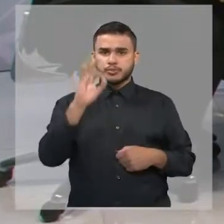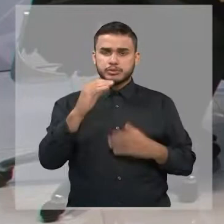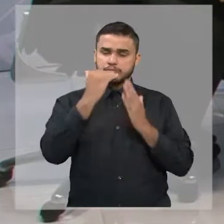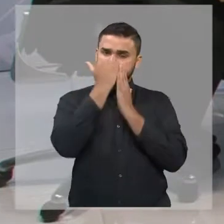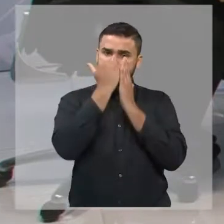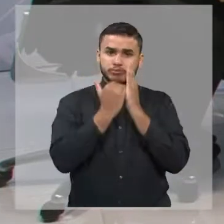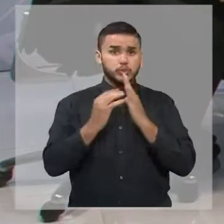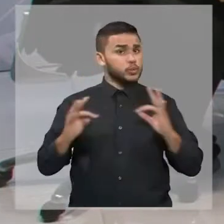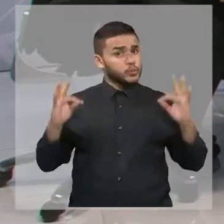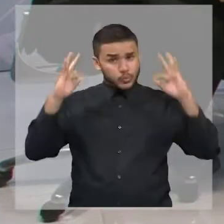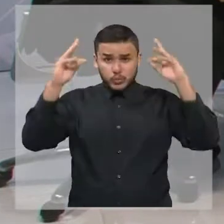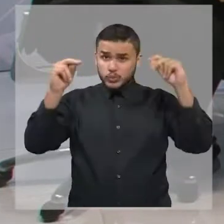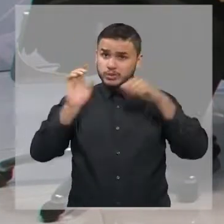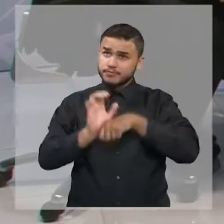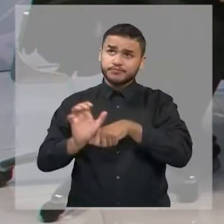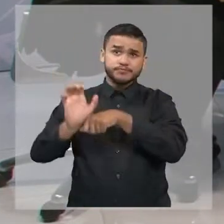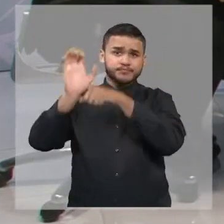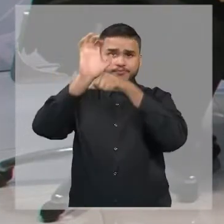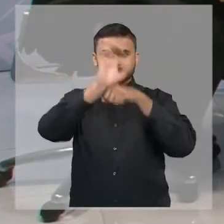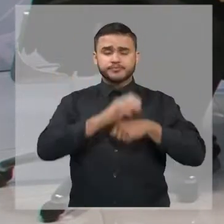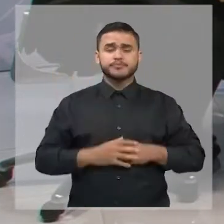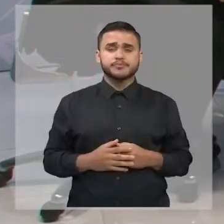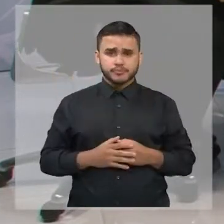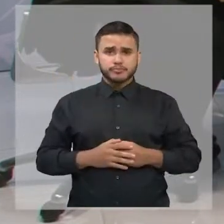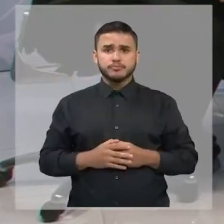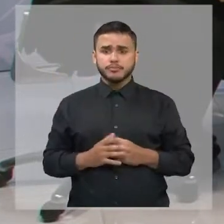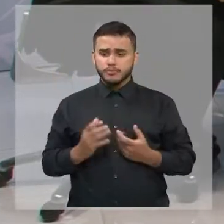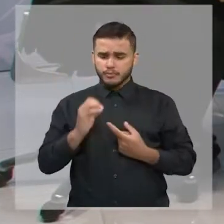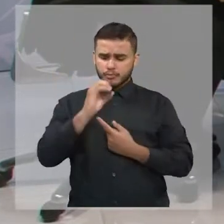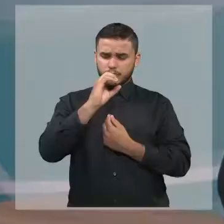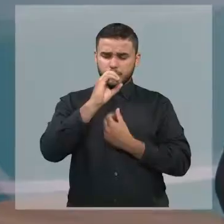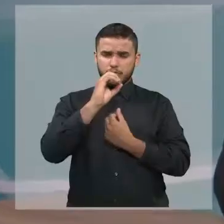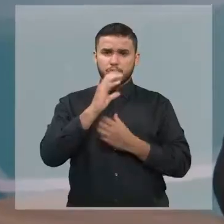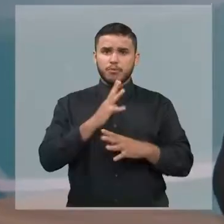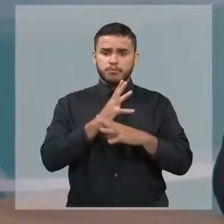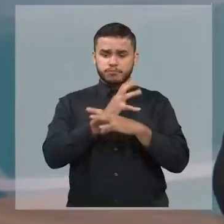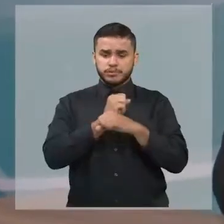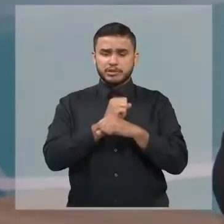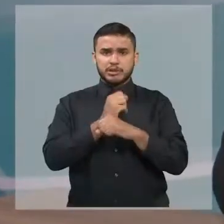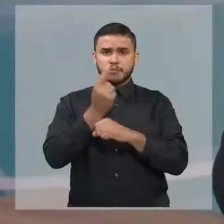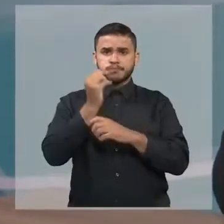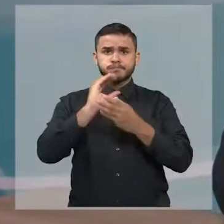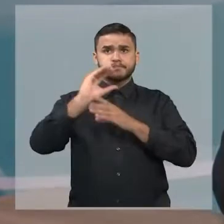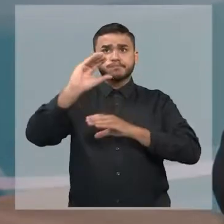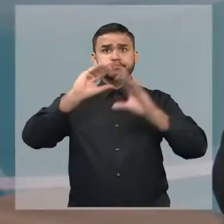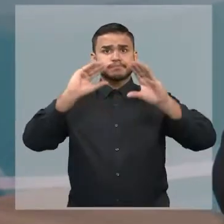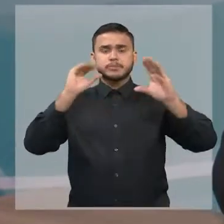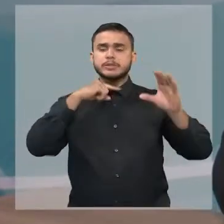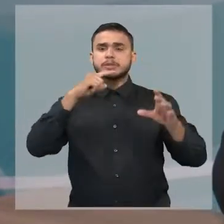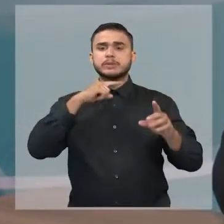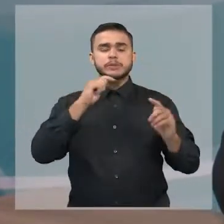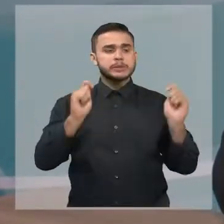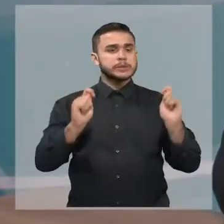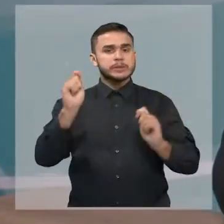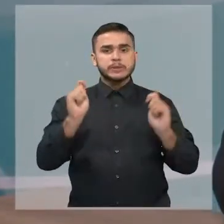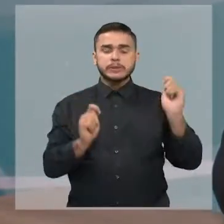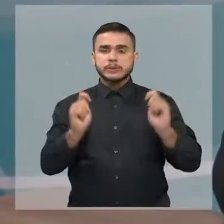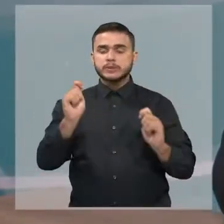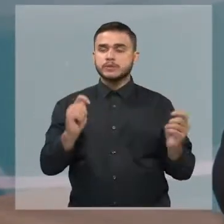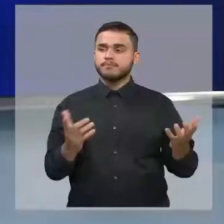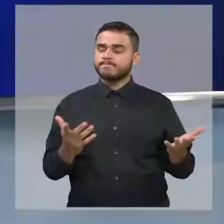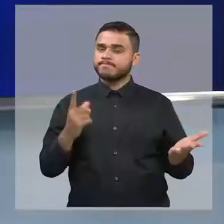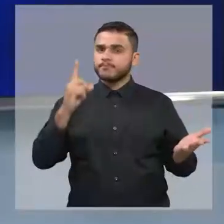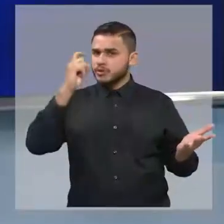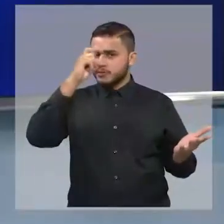para todas. Corte de um orçamento que, diga-se, já não é suficiente para atender às necessidades do